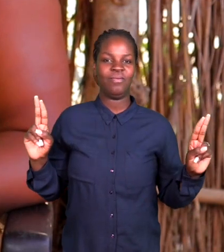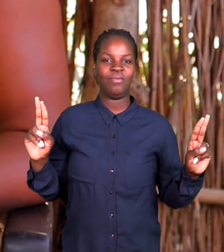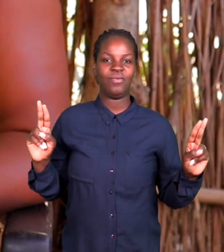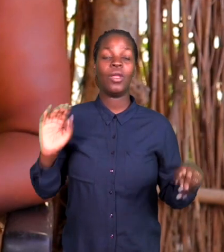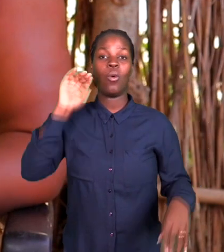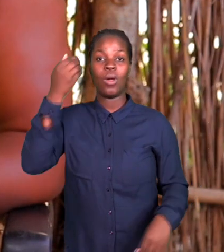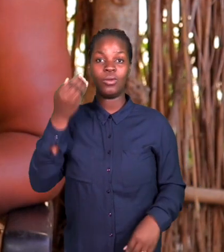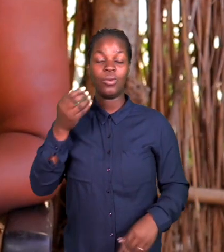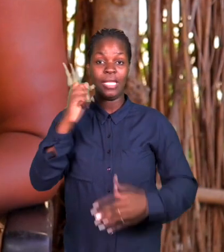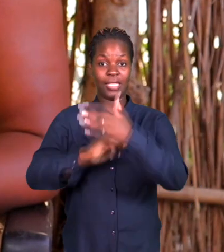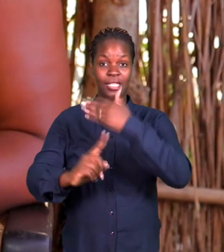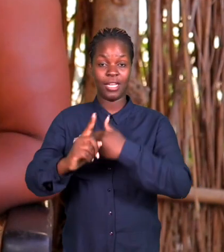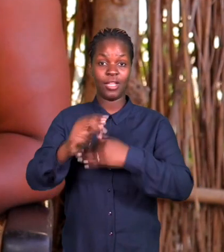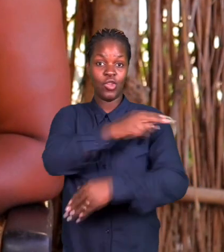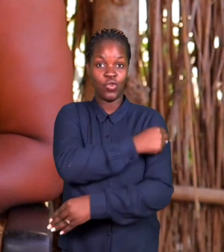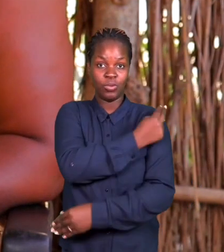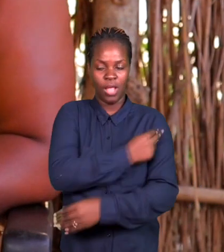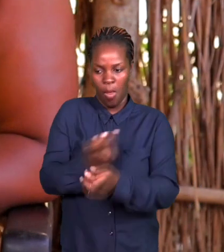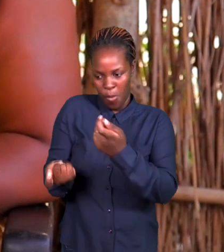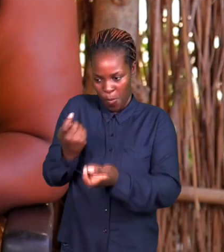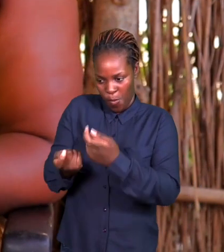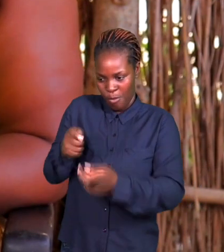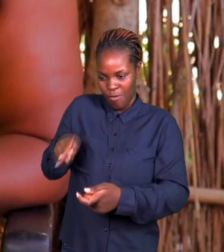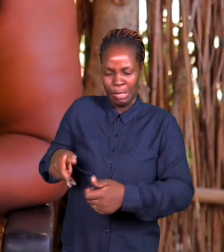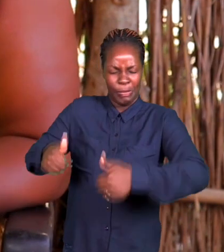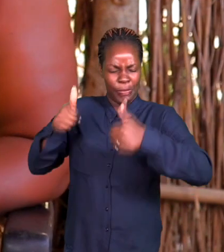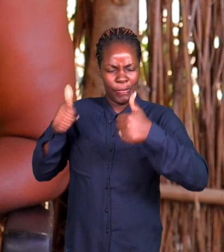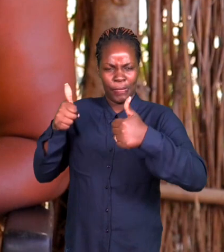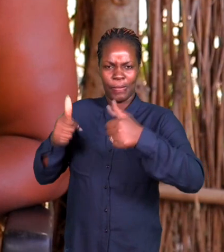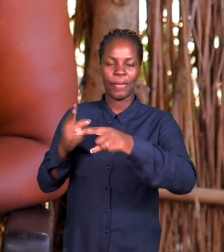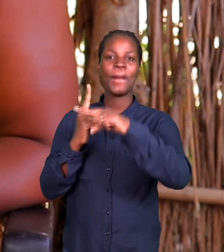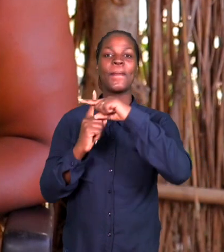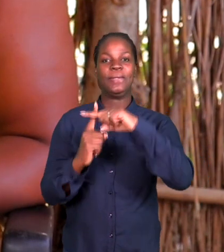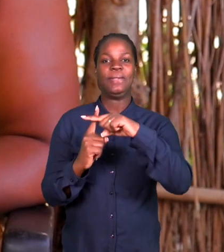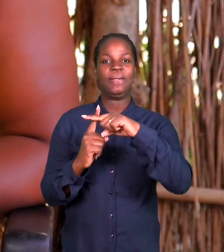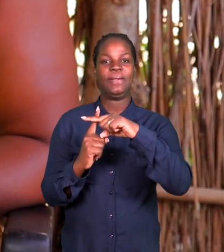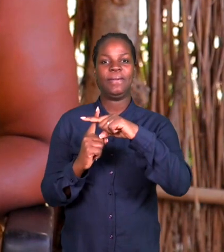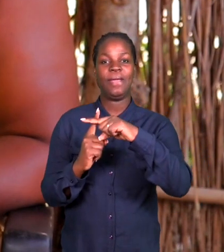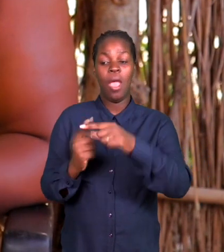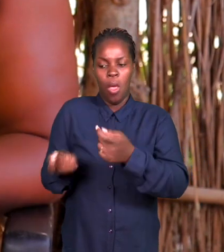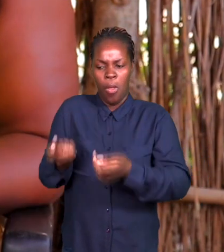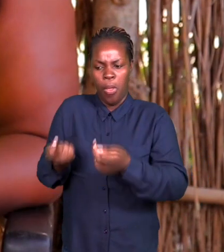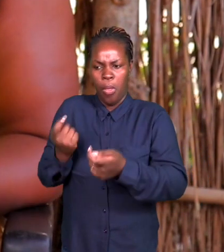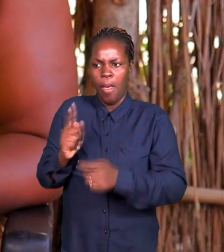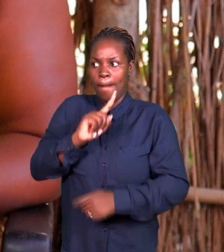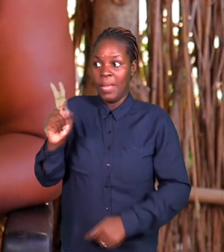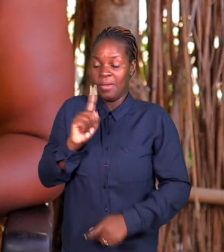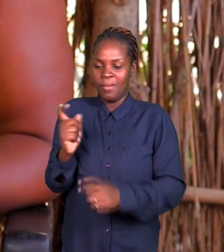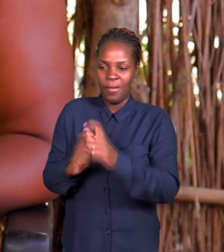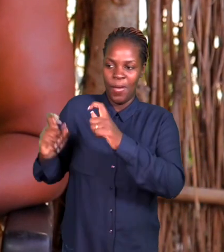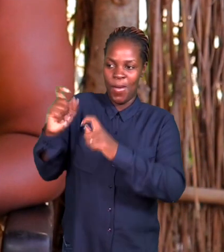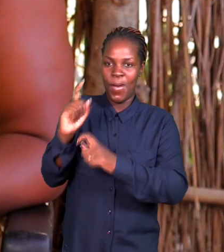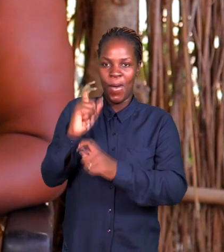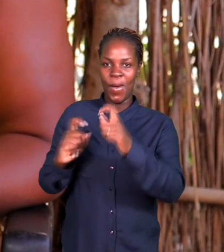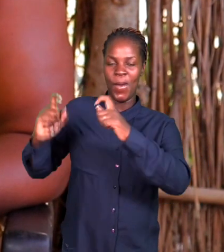também, com o resultado que me dão lá, vejo que é um resultado positivo. Sim. O peso, cada mês que